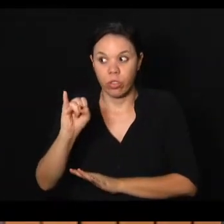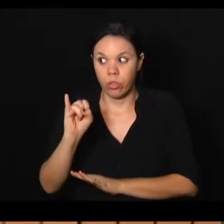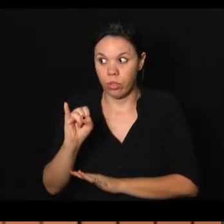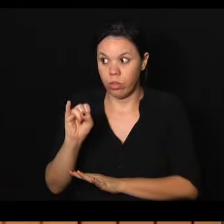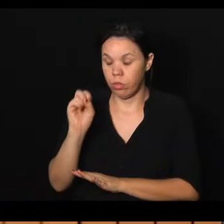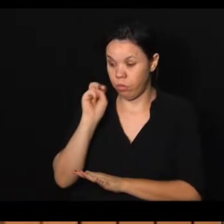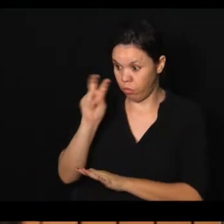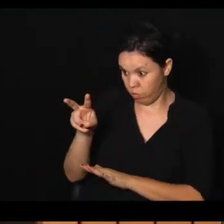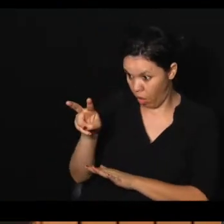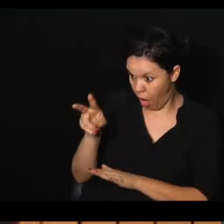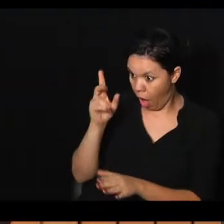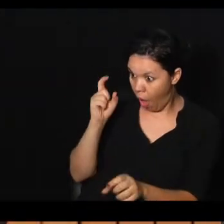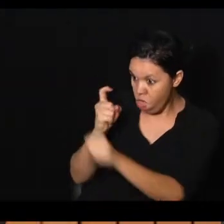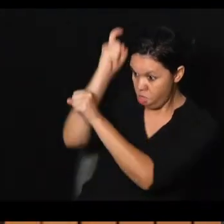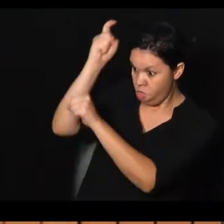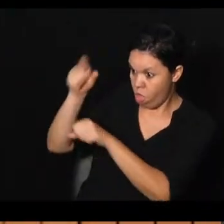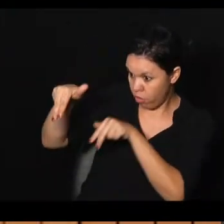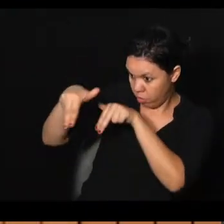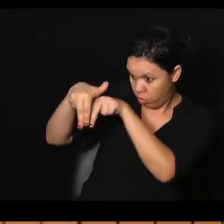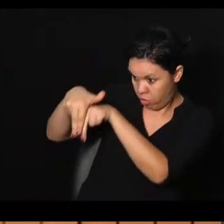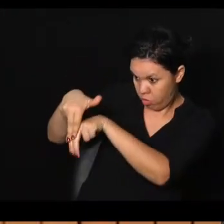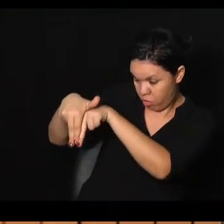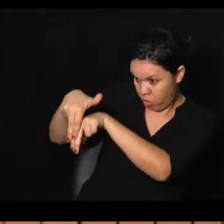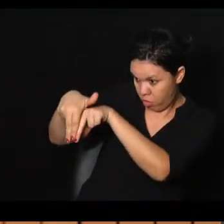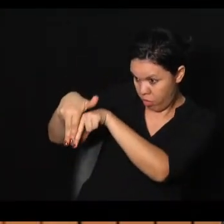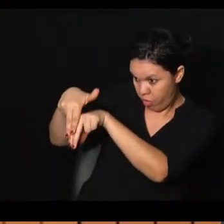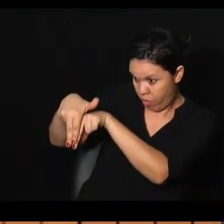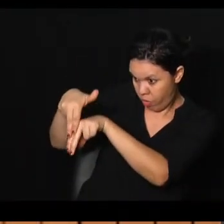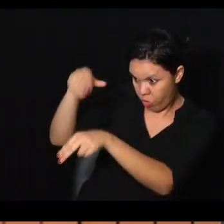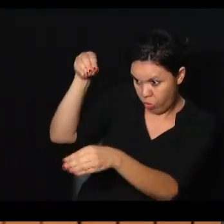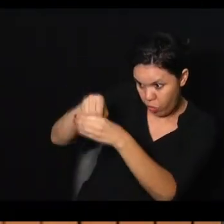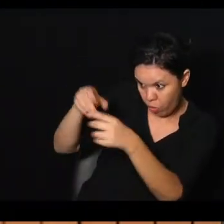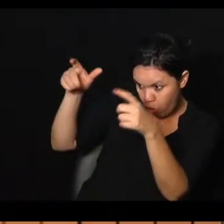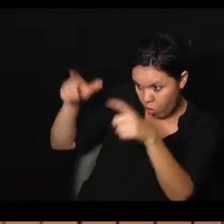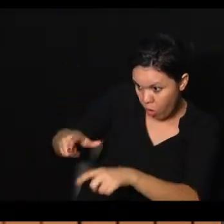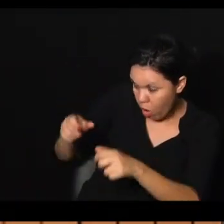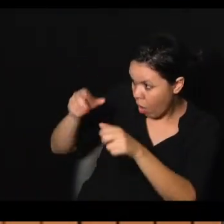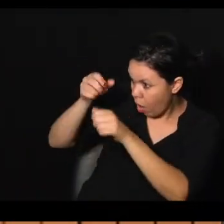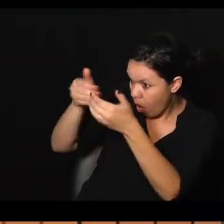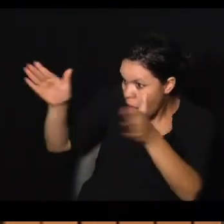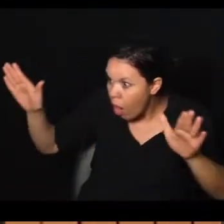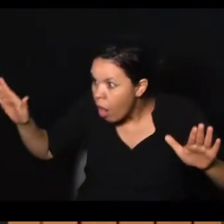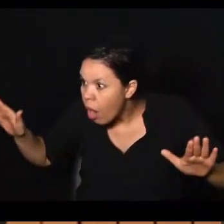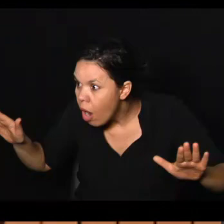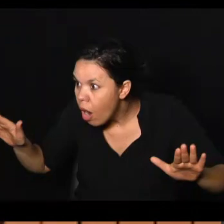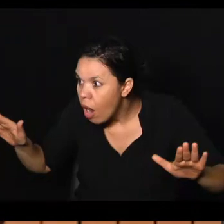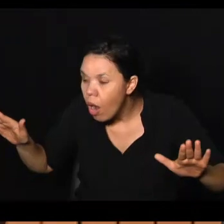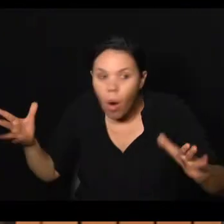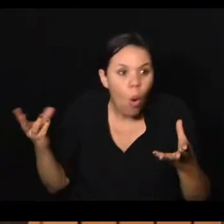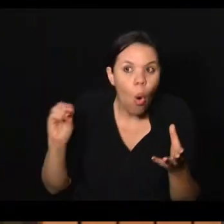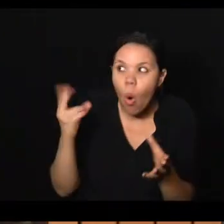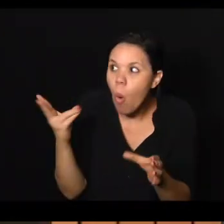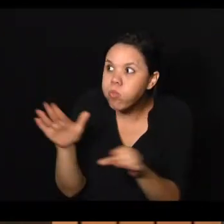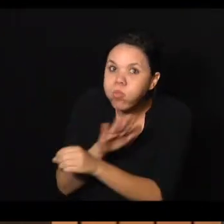mulher, de que pegar uma mulher em um lugar público com aglomeração, tipo